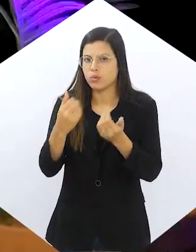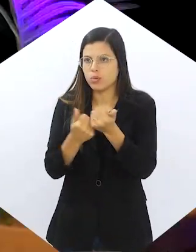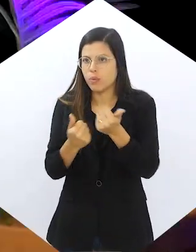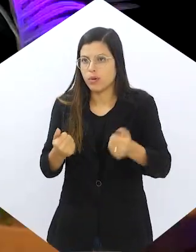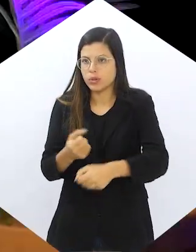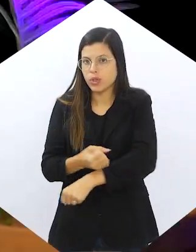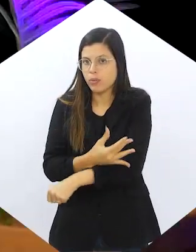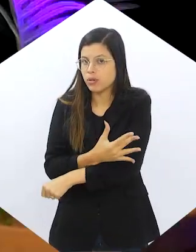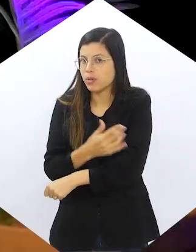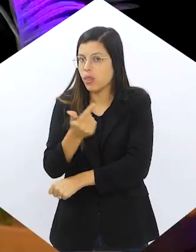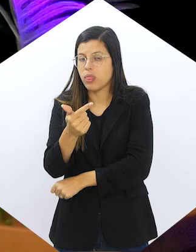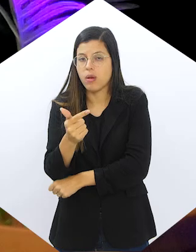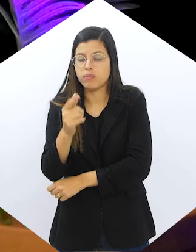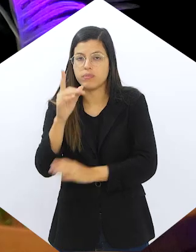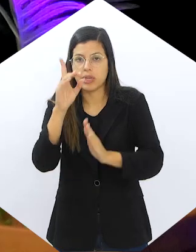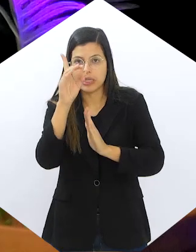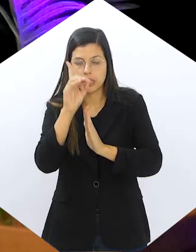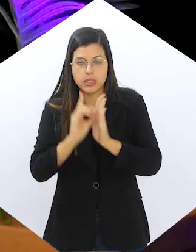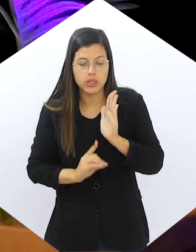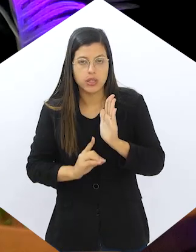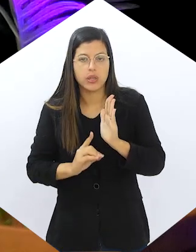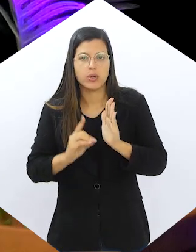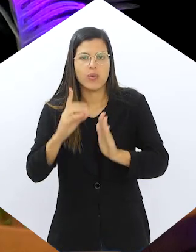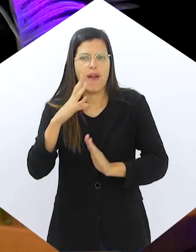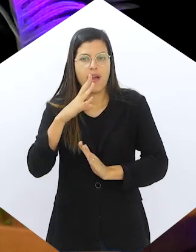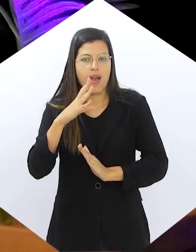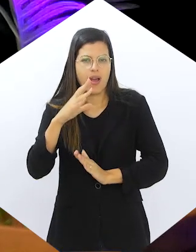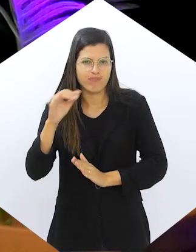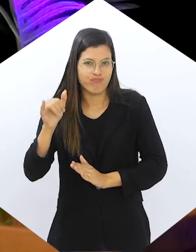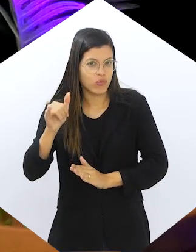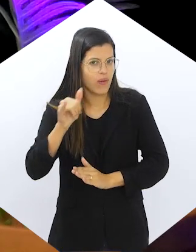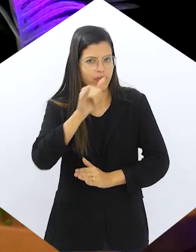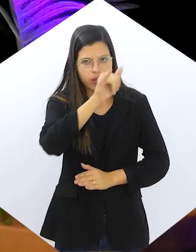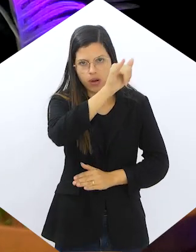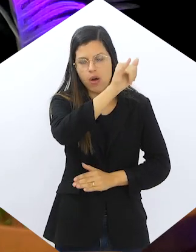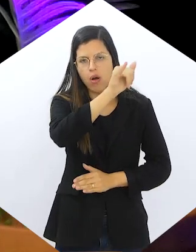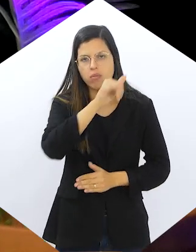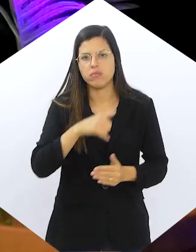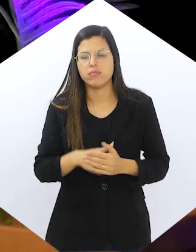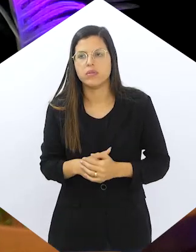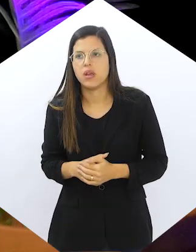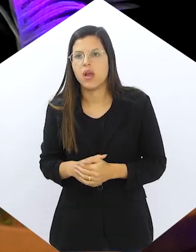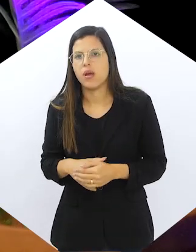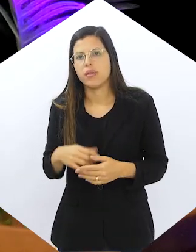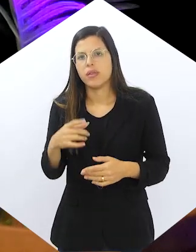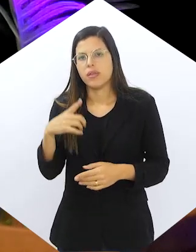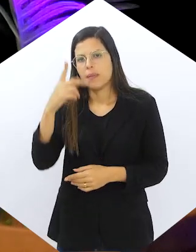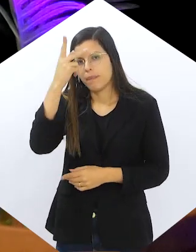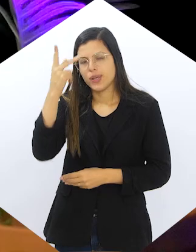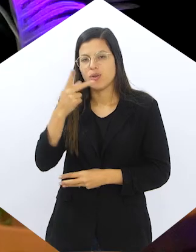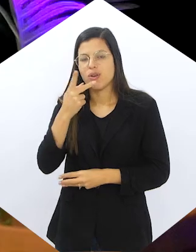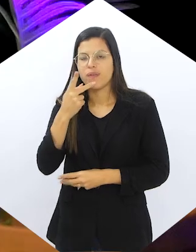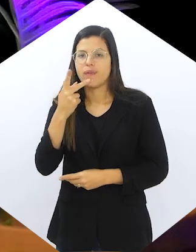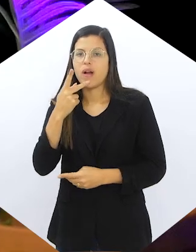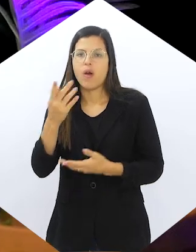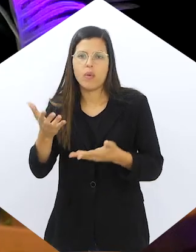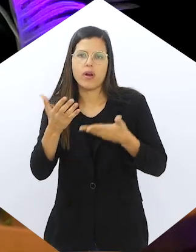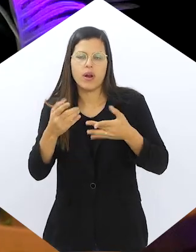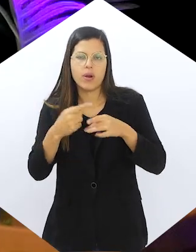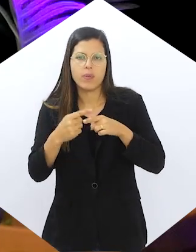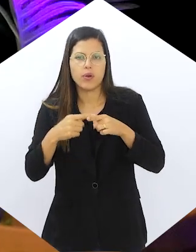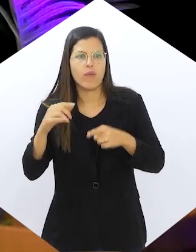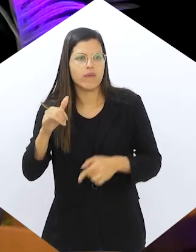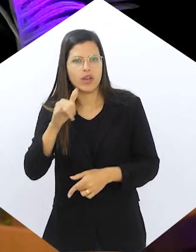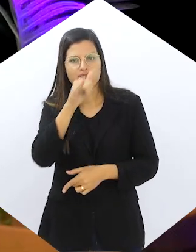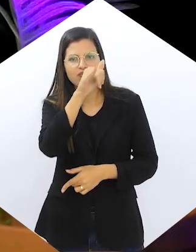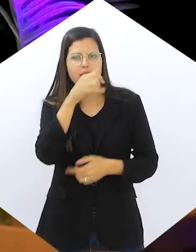ele não tem direito a viajar na cabine do avião. A gente, entendeu? Tem muita gente que, eu quero porque eu vou viajar e eu quero que ele vá. Não